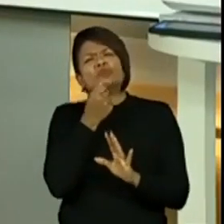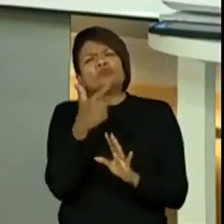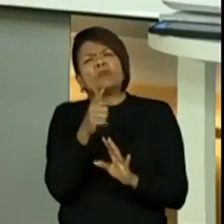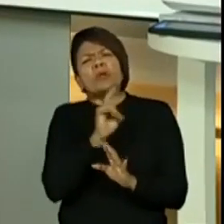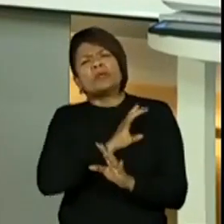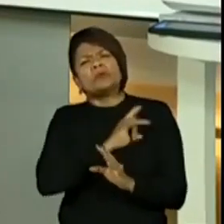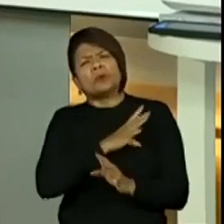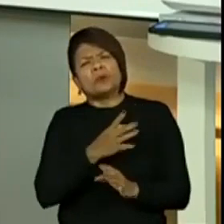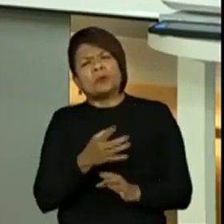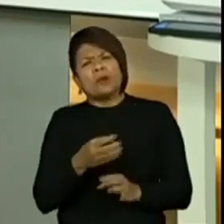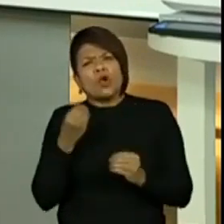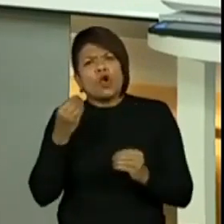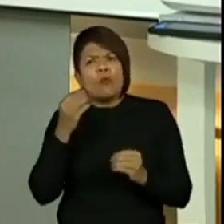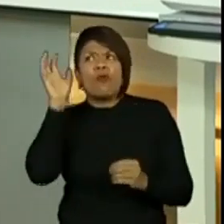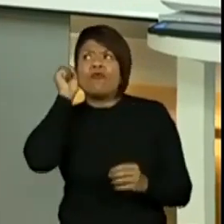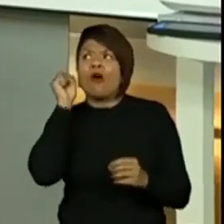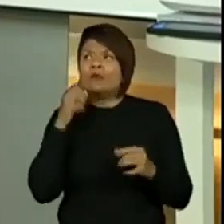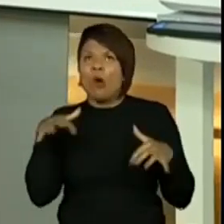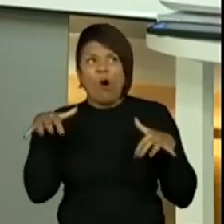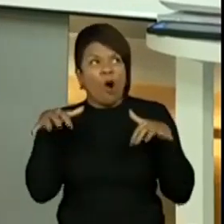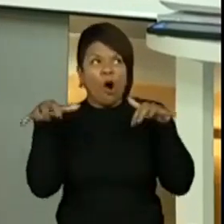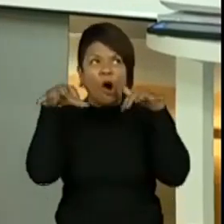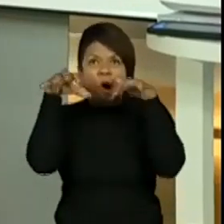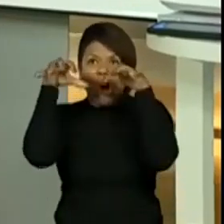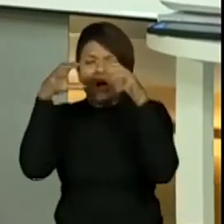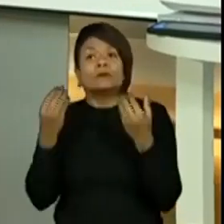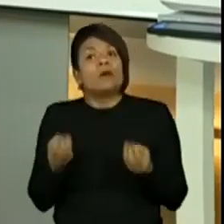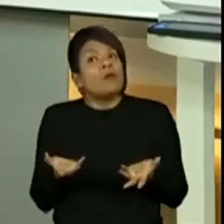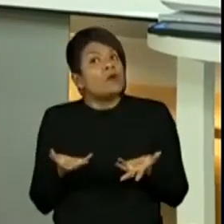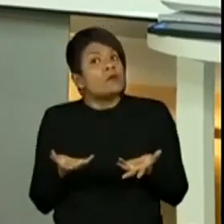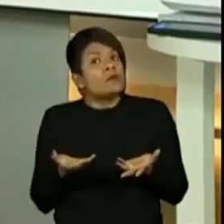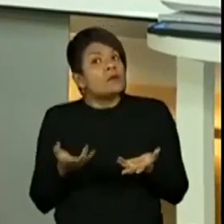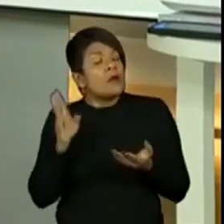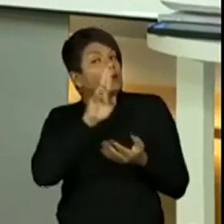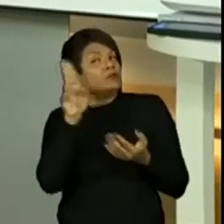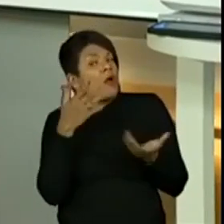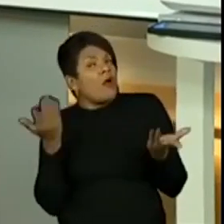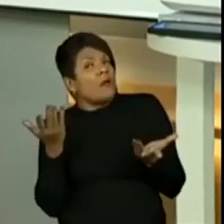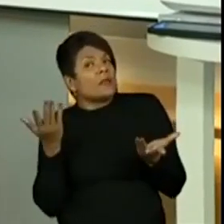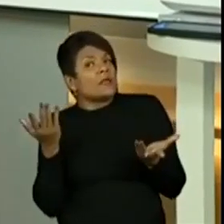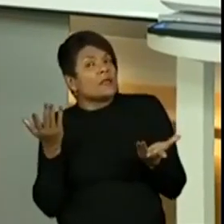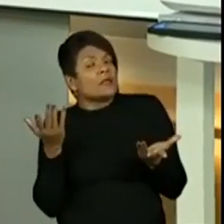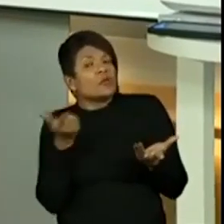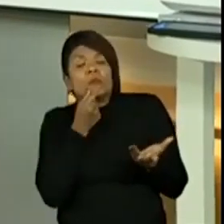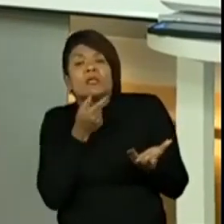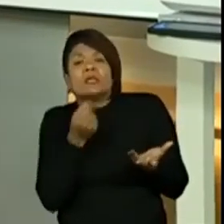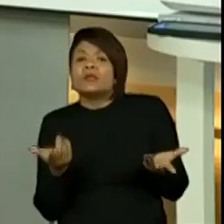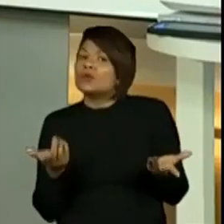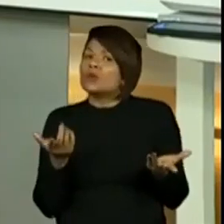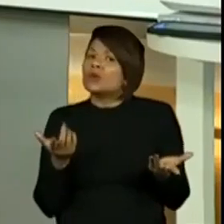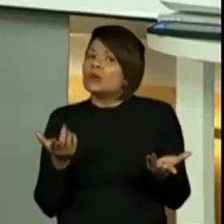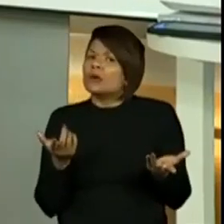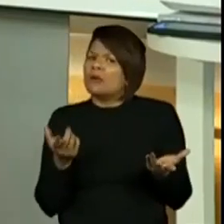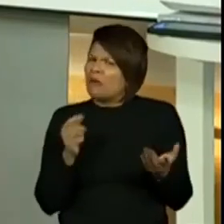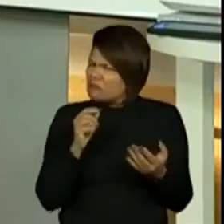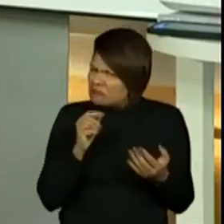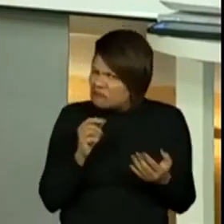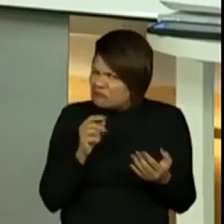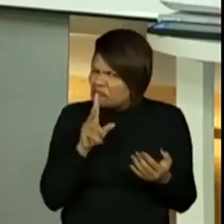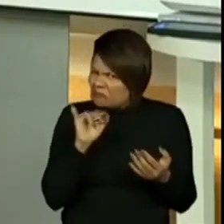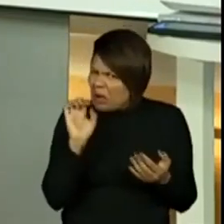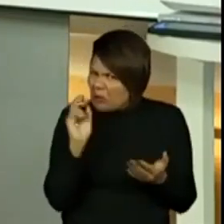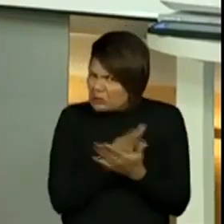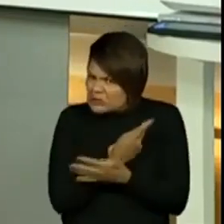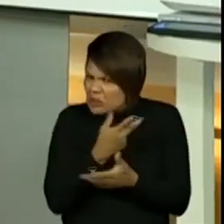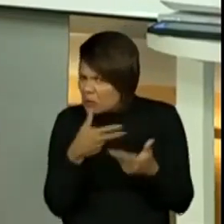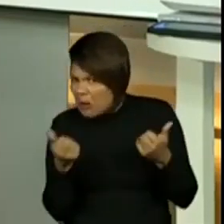pessoal? Joãozinho Sem Medo, esse é o nome dele, do nosso personagem. Será que vai acontecer alguma coisa com esse